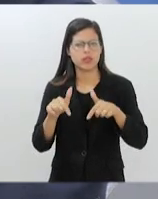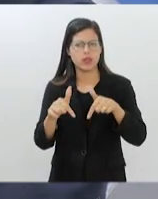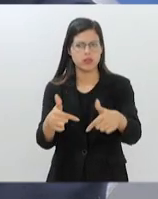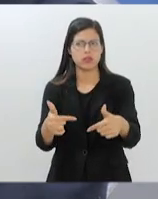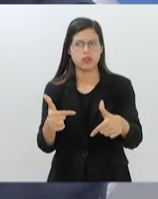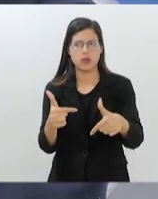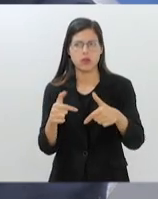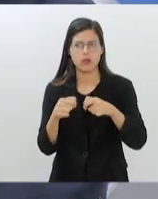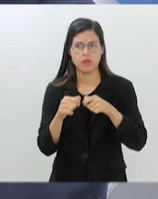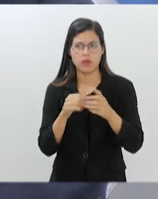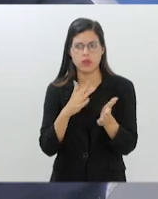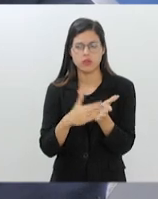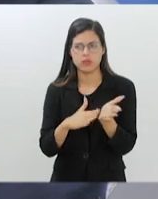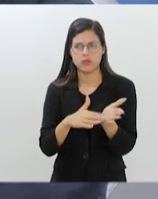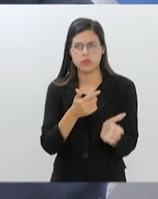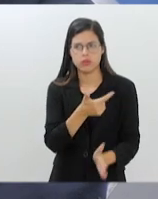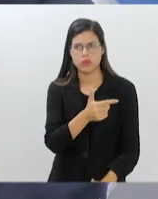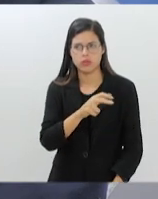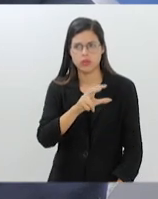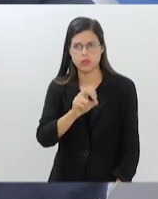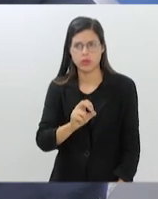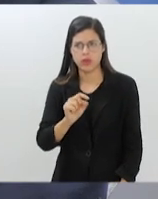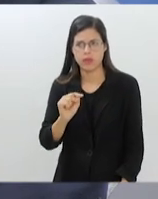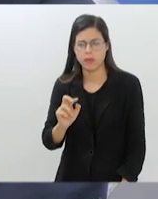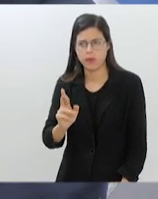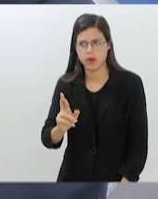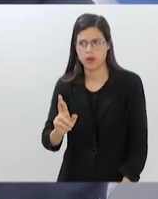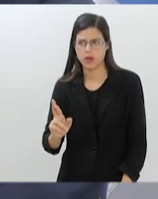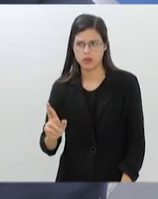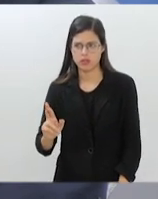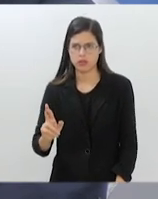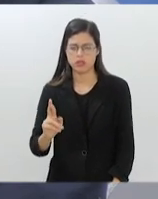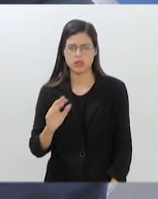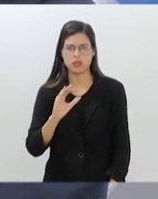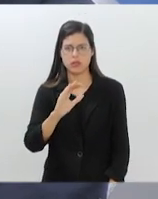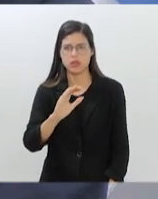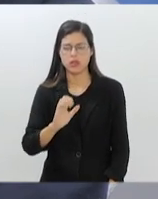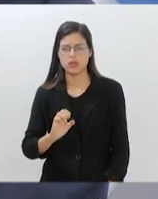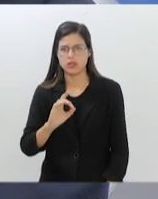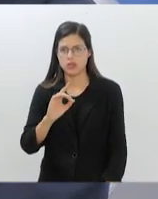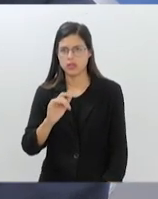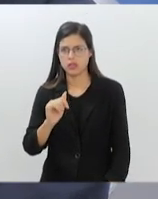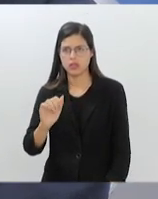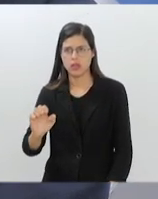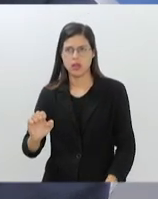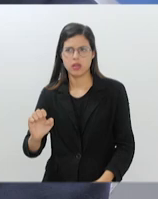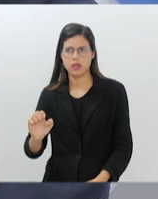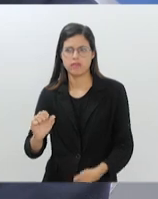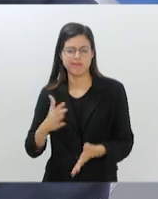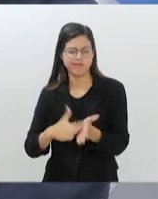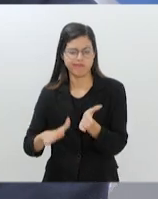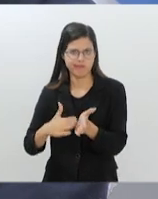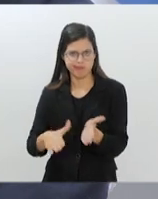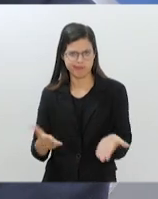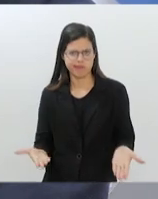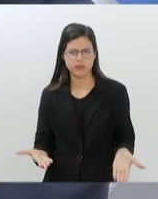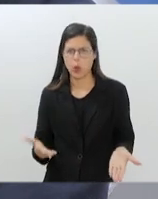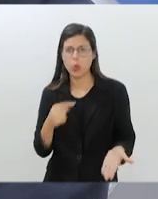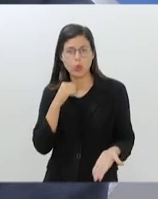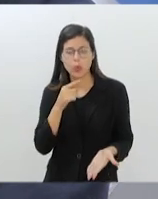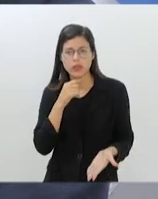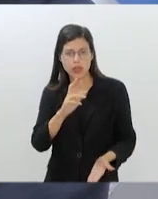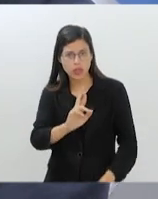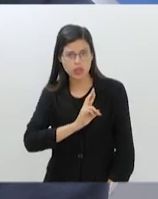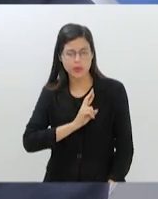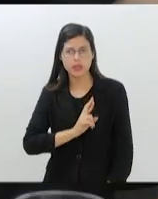jogar 250.000 da cedai do dinheiro público no ralo senhora não consegue me dar essa